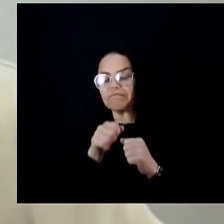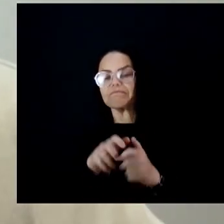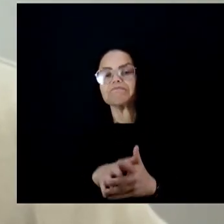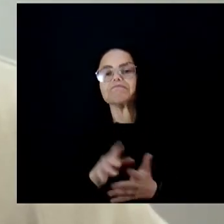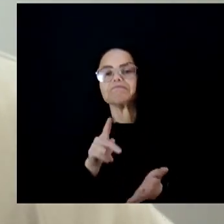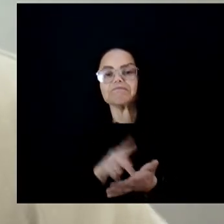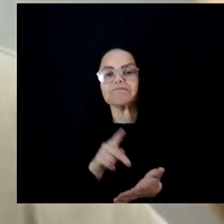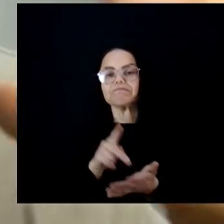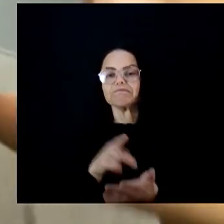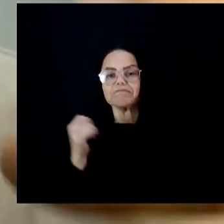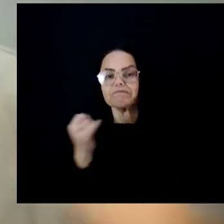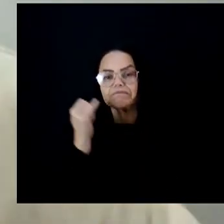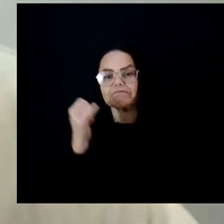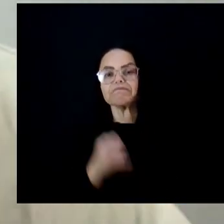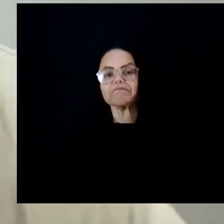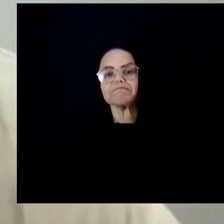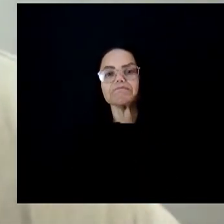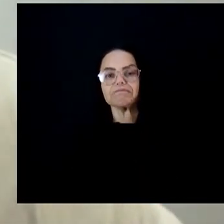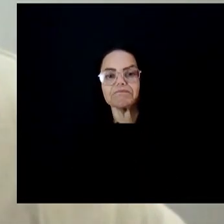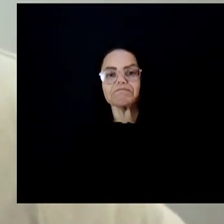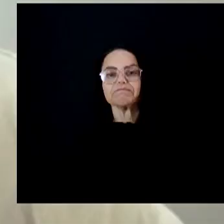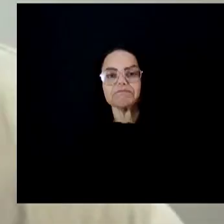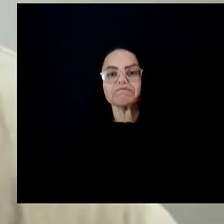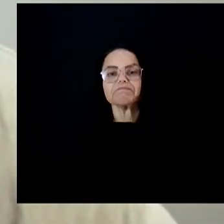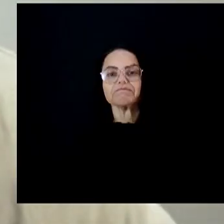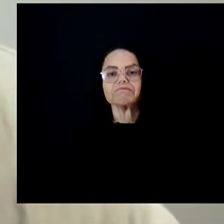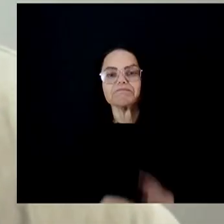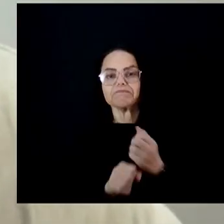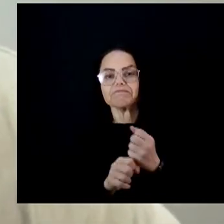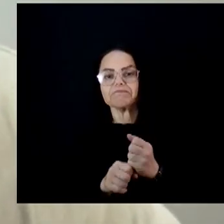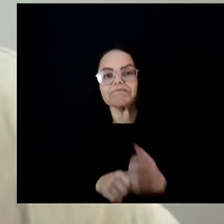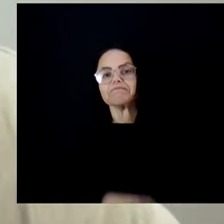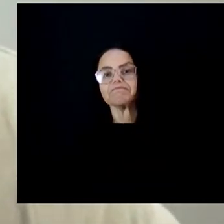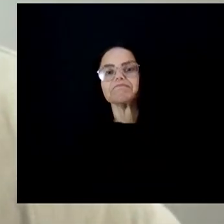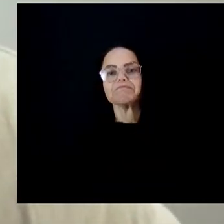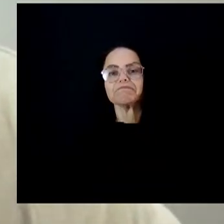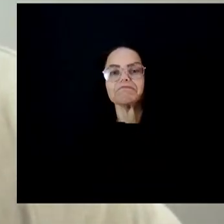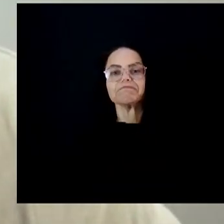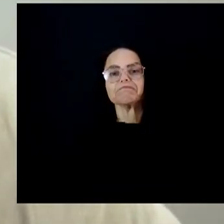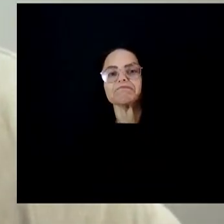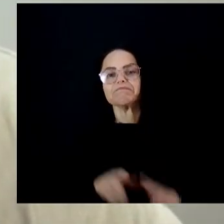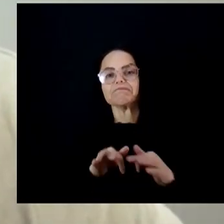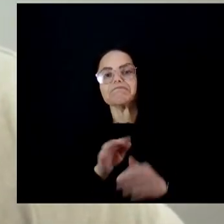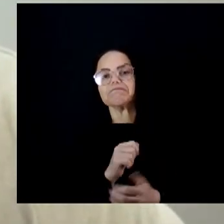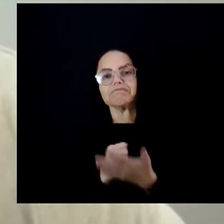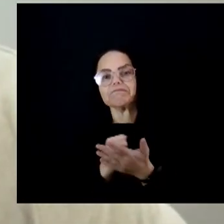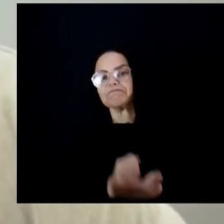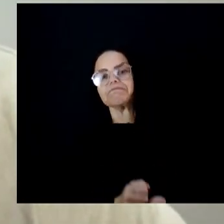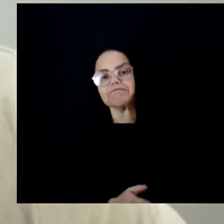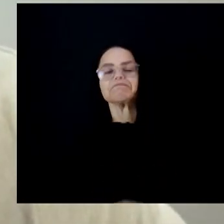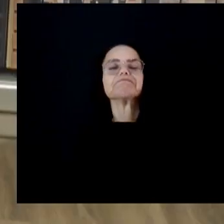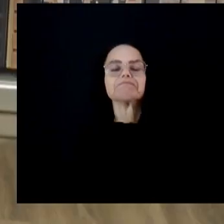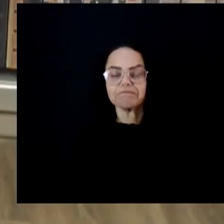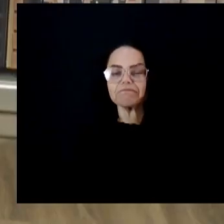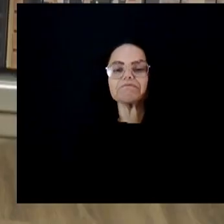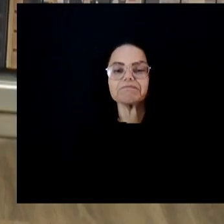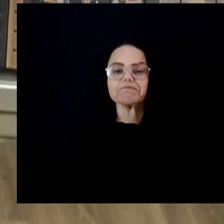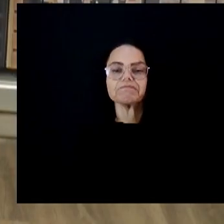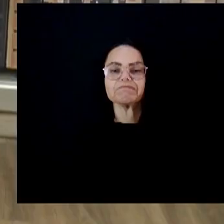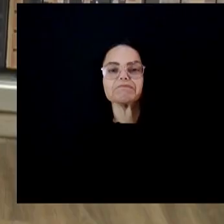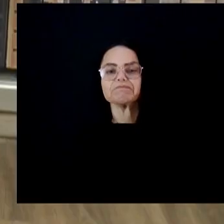tão pouco calculáveis, assim, ela termina não ajudando tanto, assim, quando a gente fala